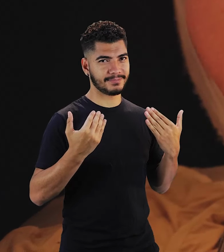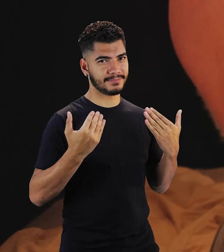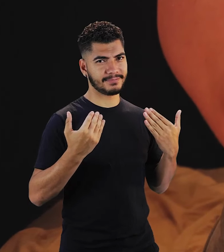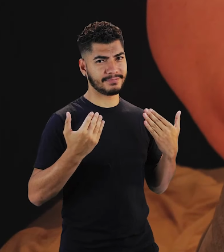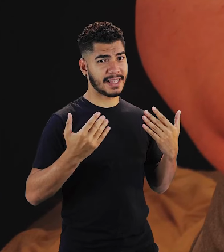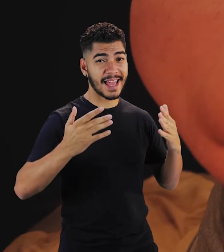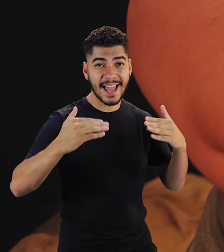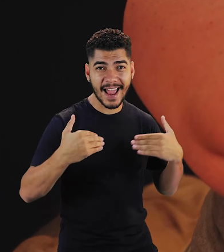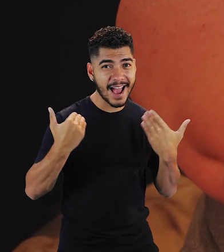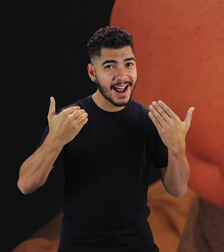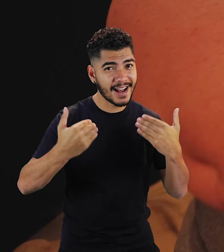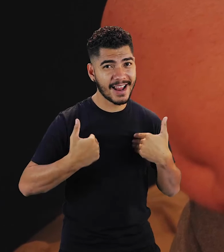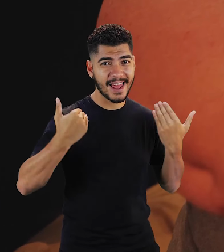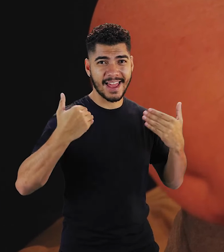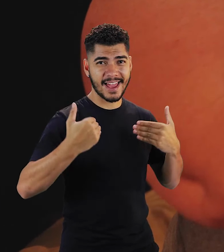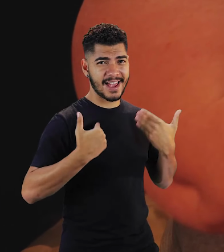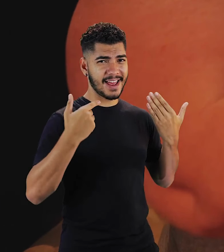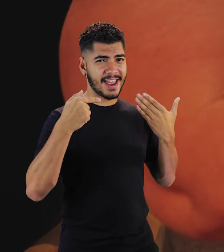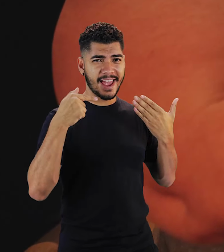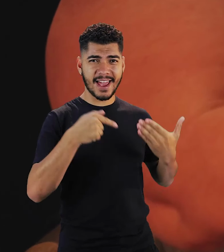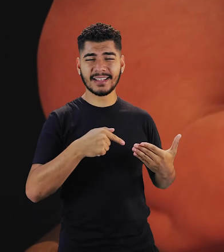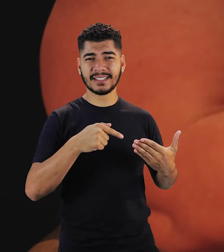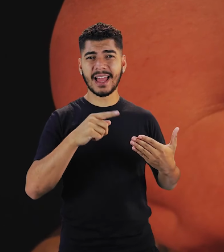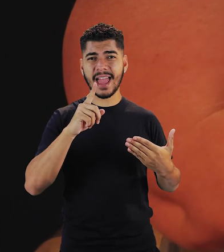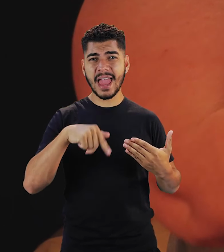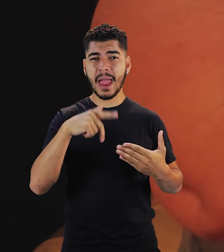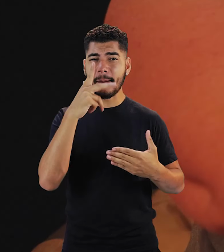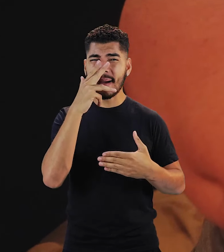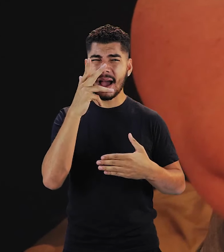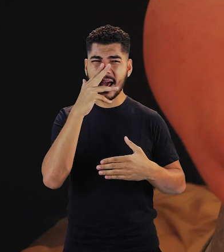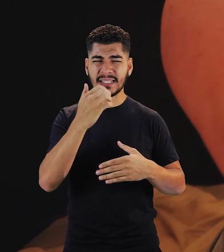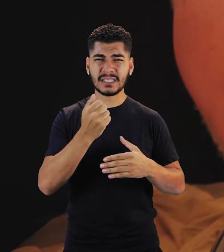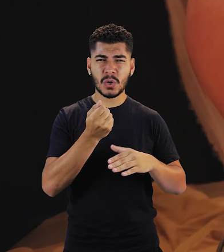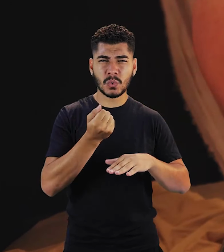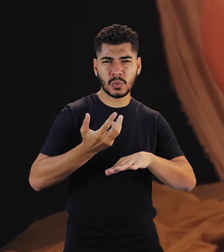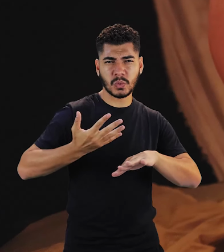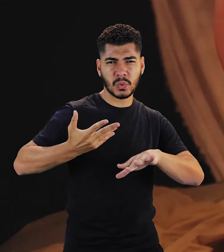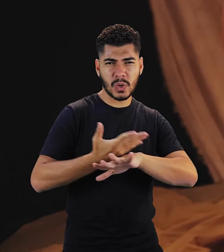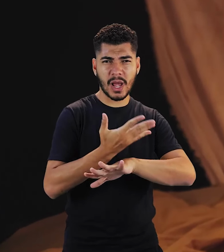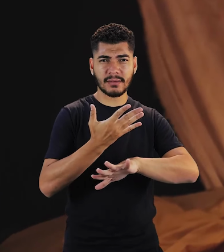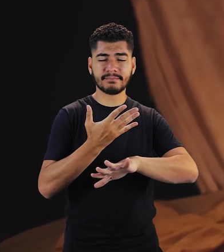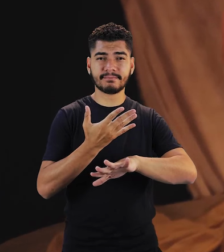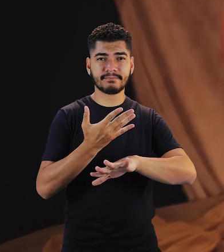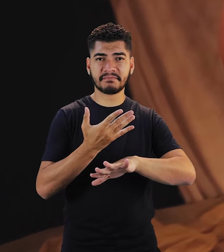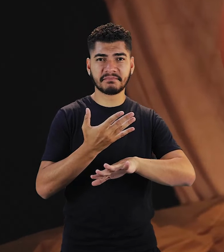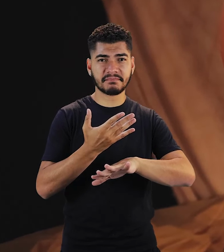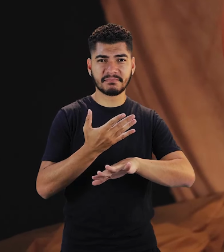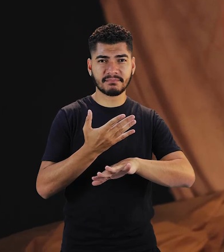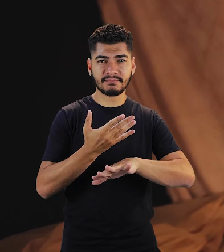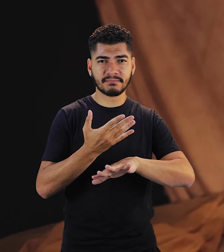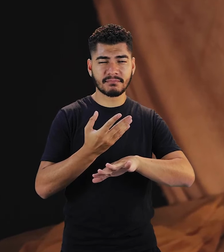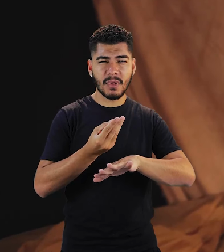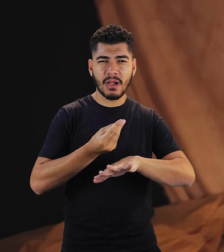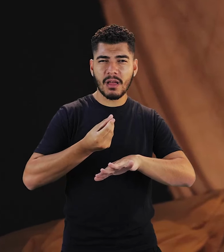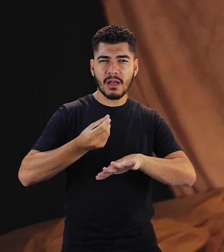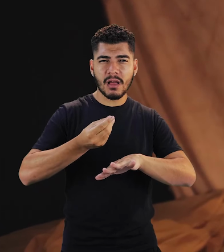A alegria é uma queimadura que não se